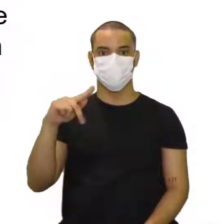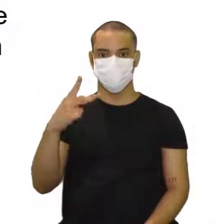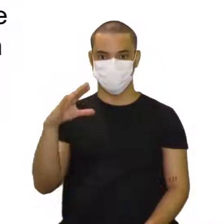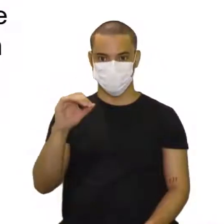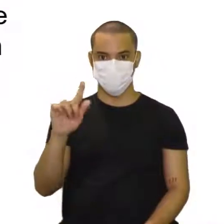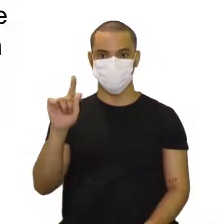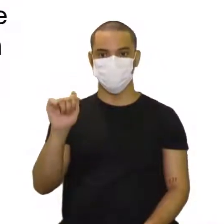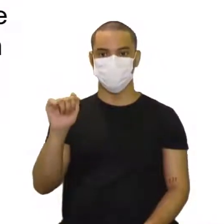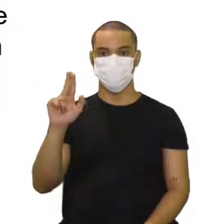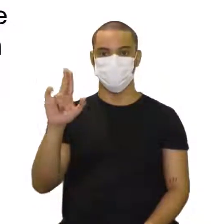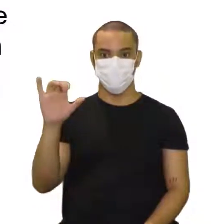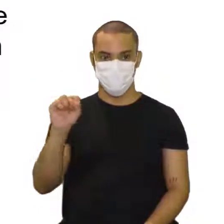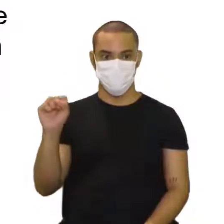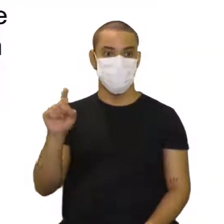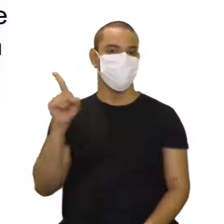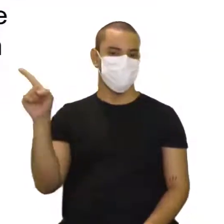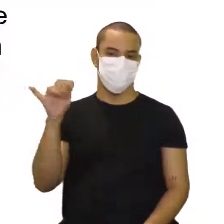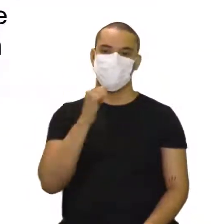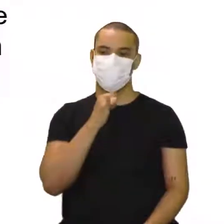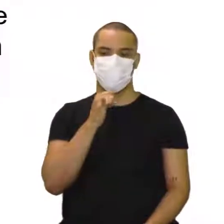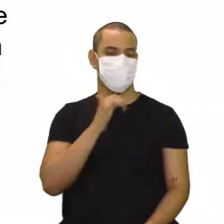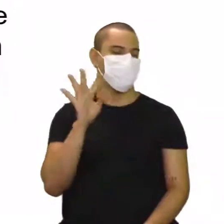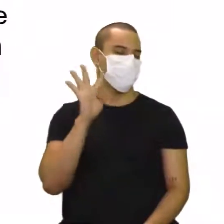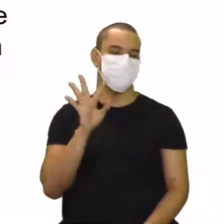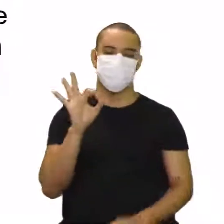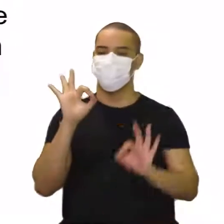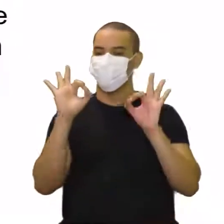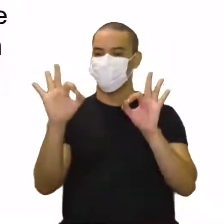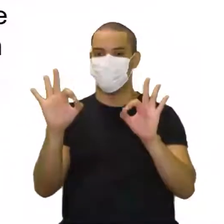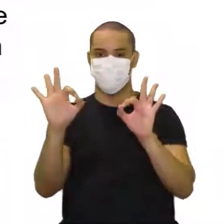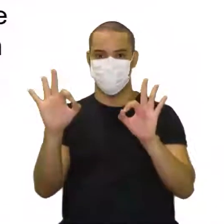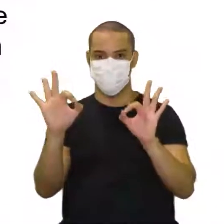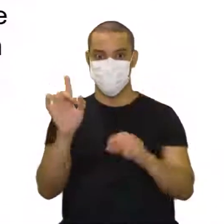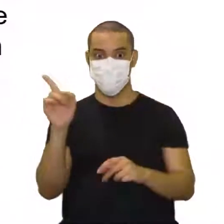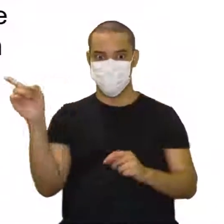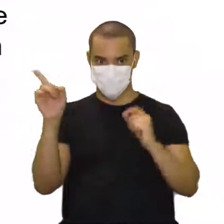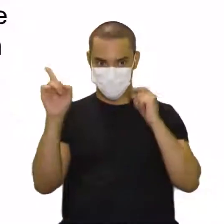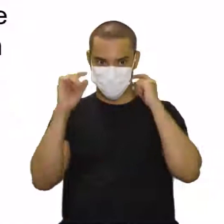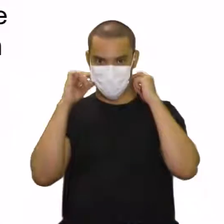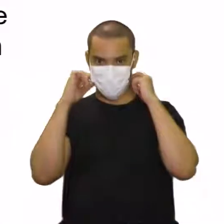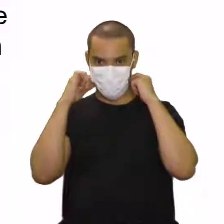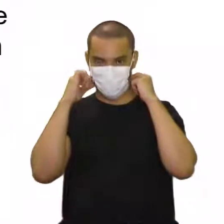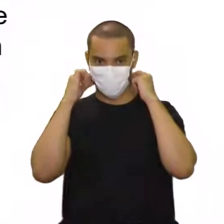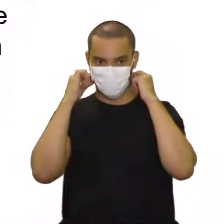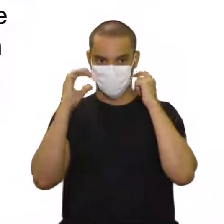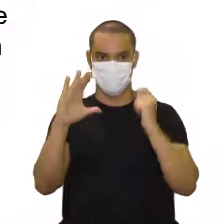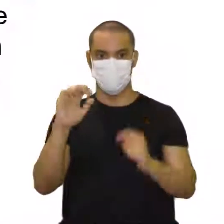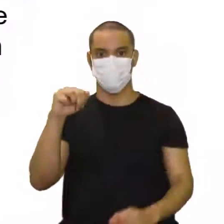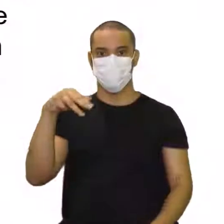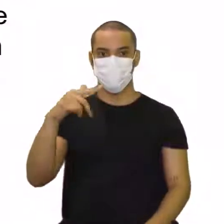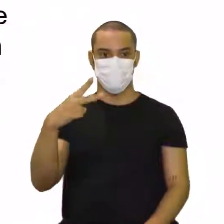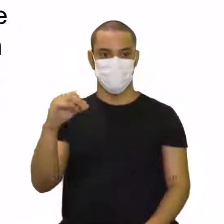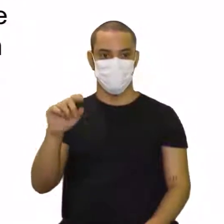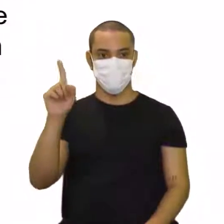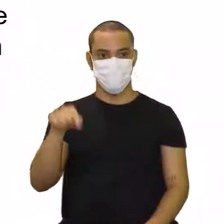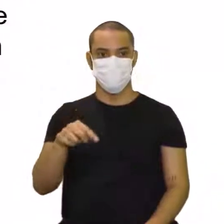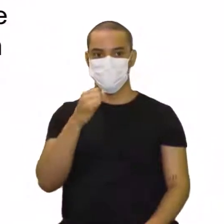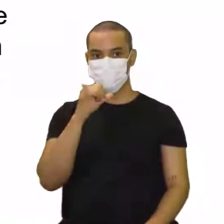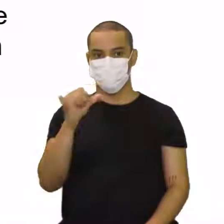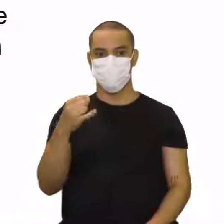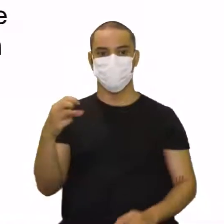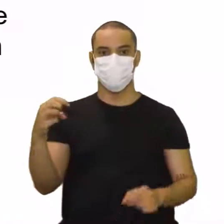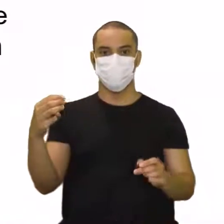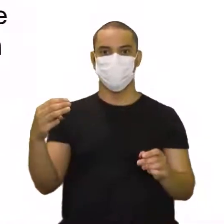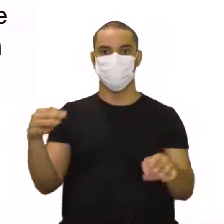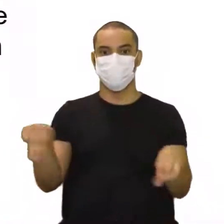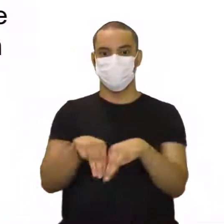aí sim, ó, aqui é um exemplo legal demais. O canhão de Gauss, ou canhão eletromagnético,